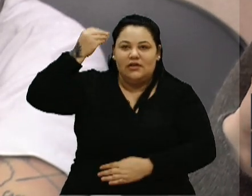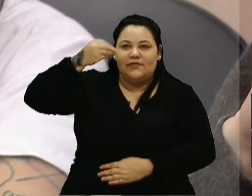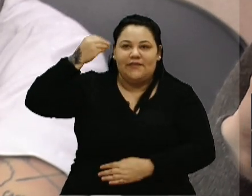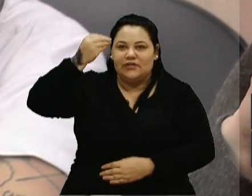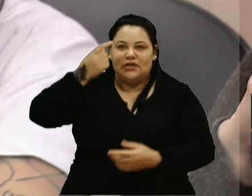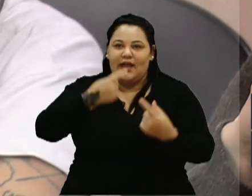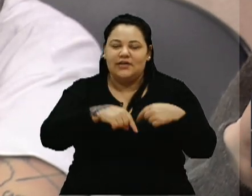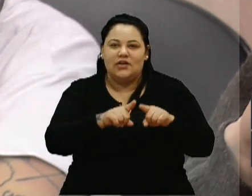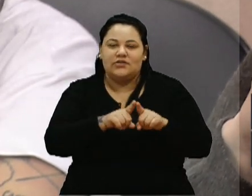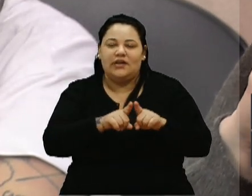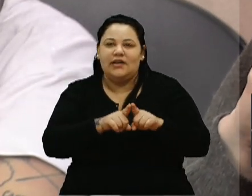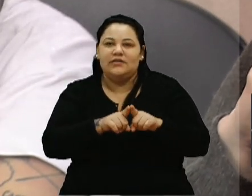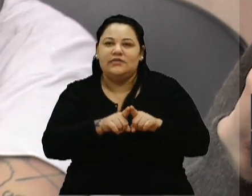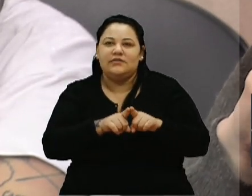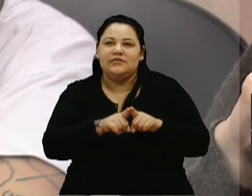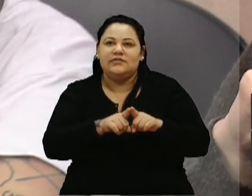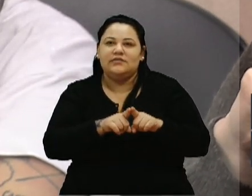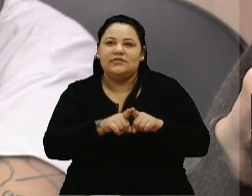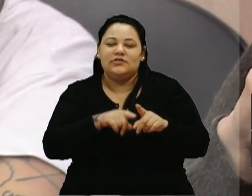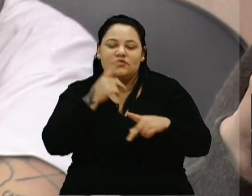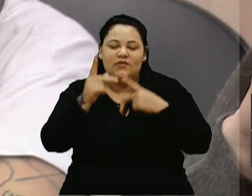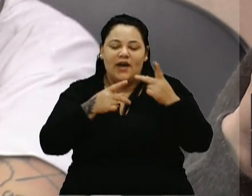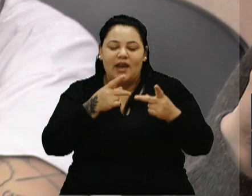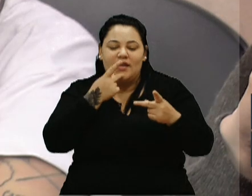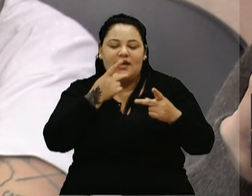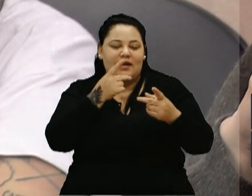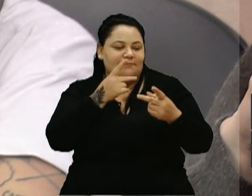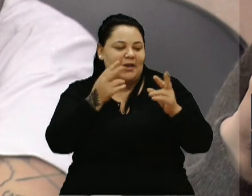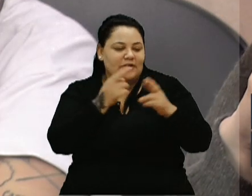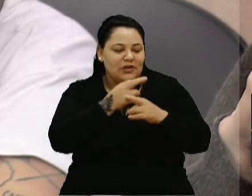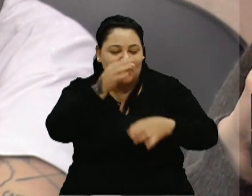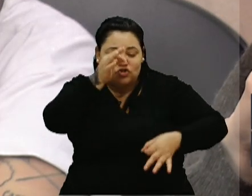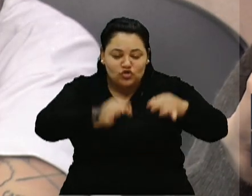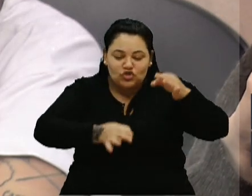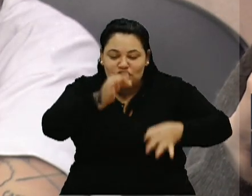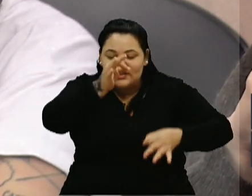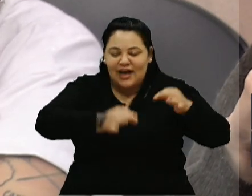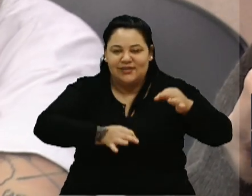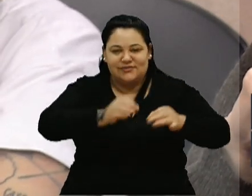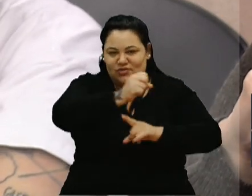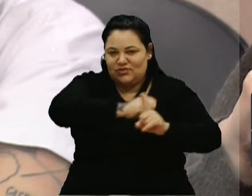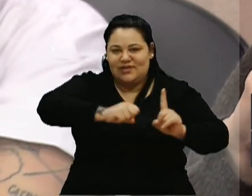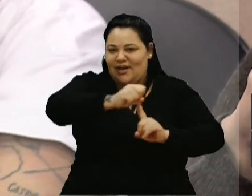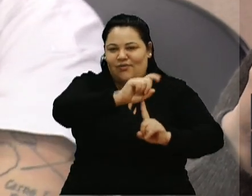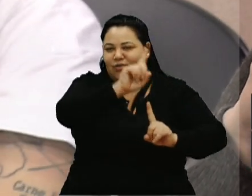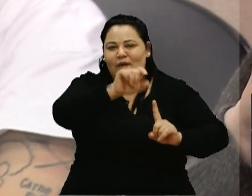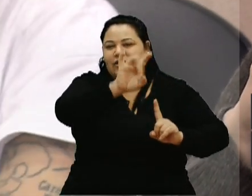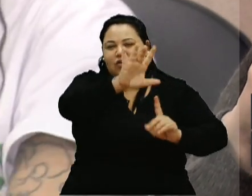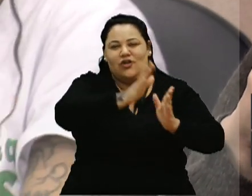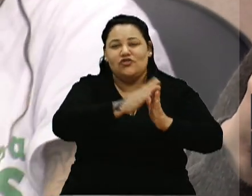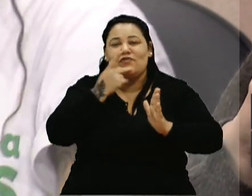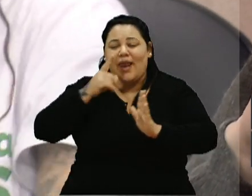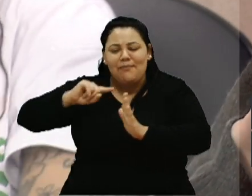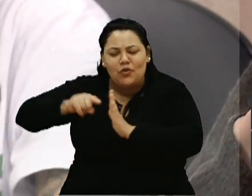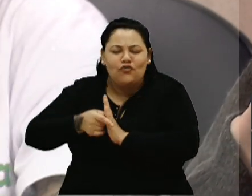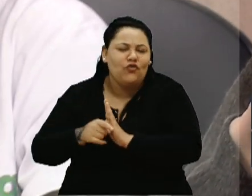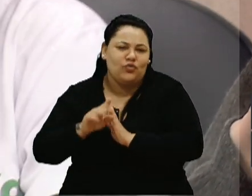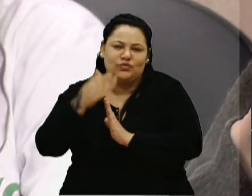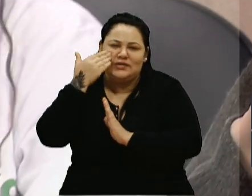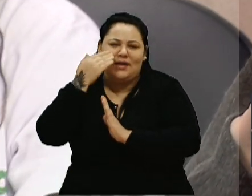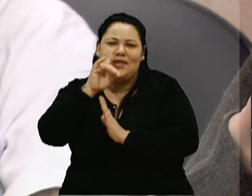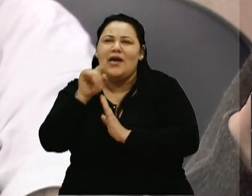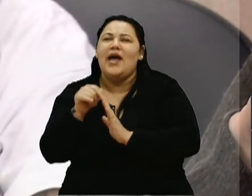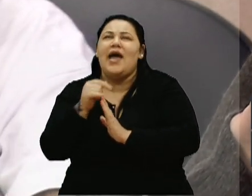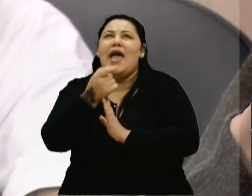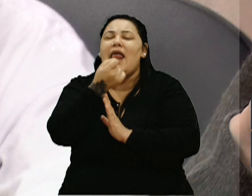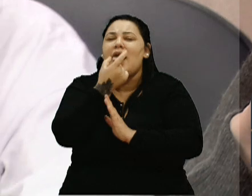fala de luta antimanicomial, a gente fala de justiça social. A gente fala de muito além da psicoterapia ou de medicação. A gente está